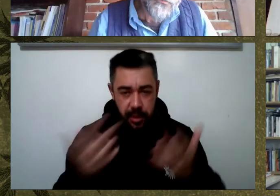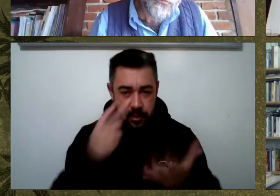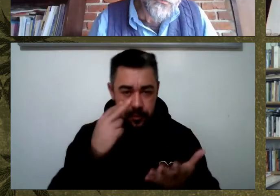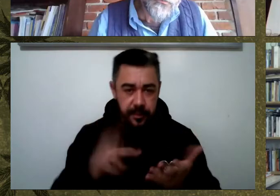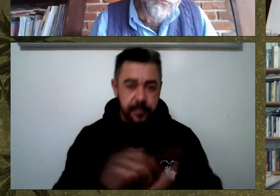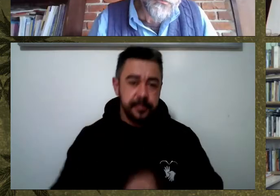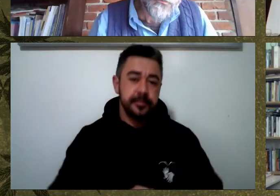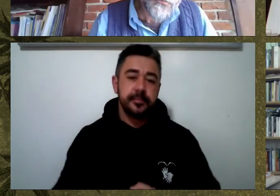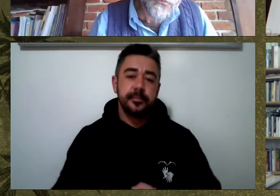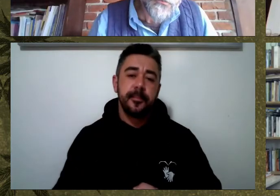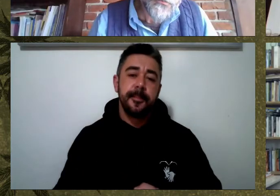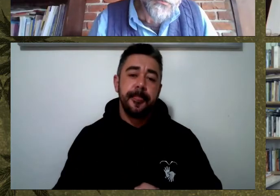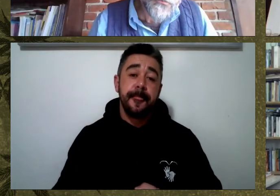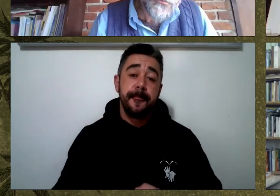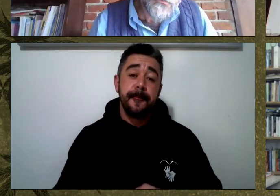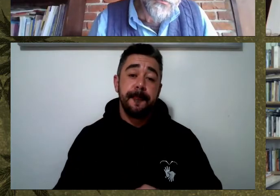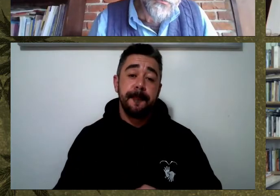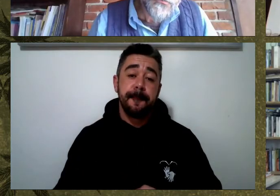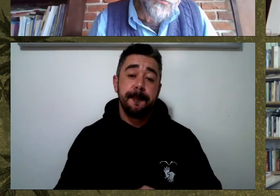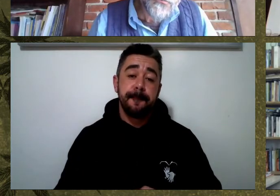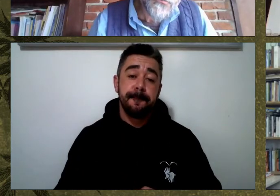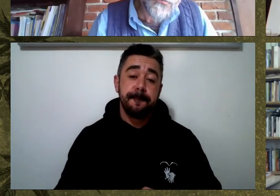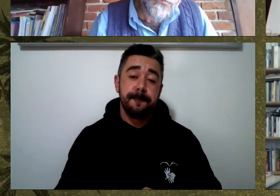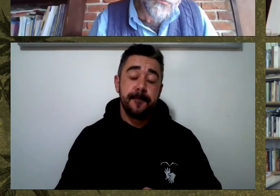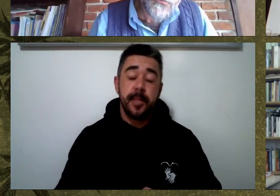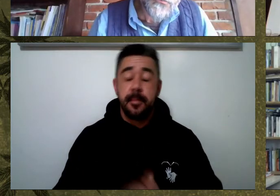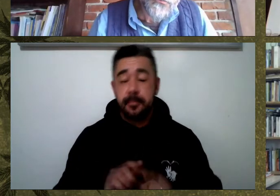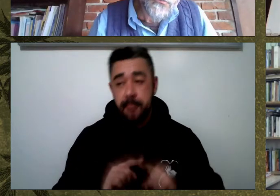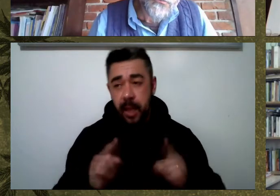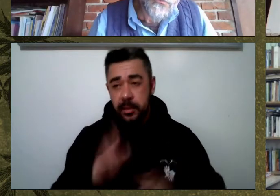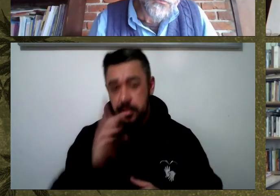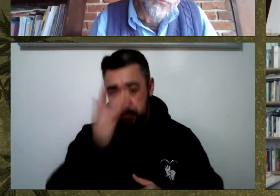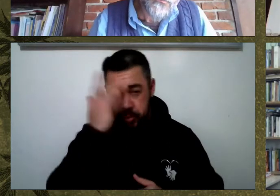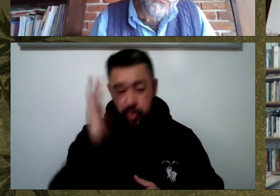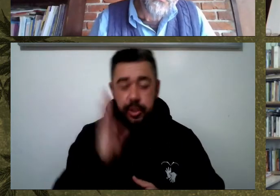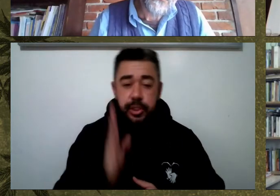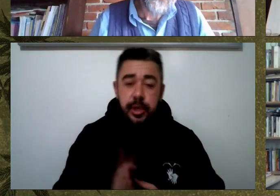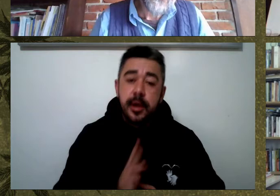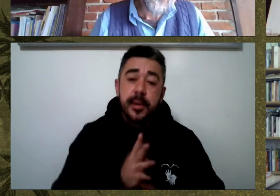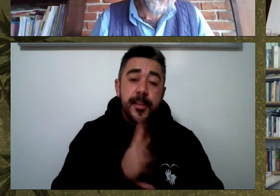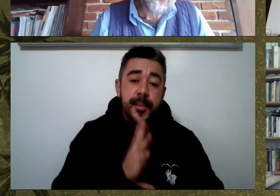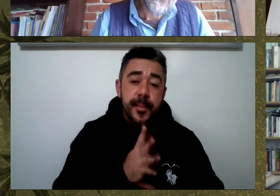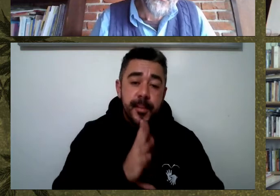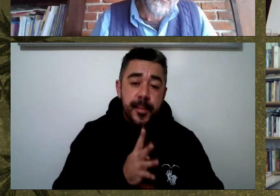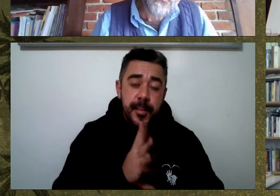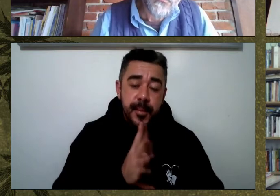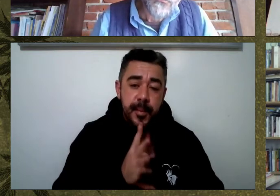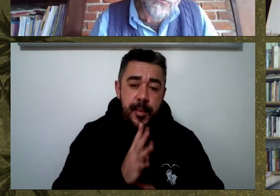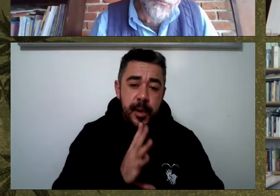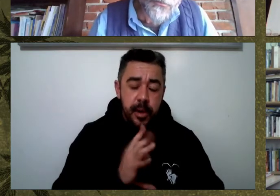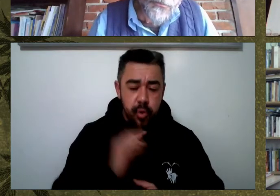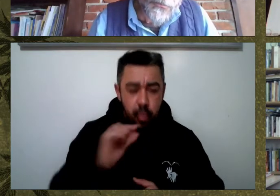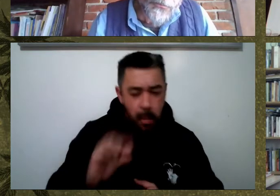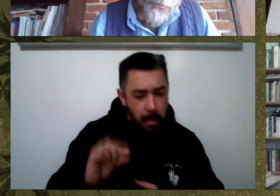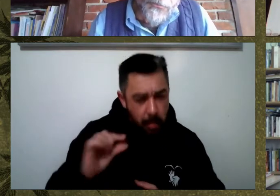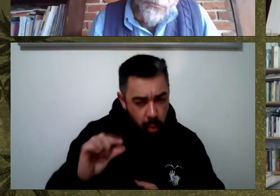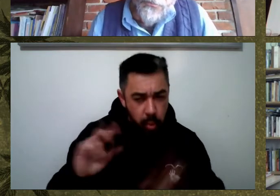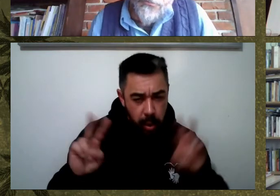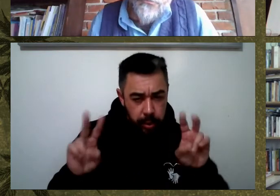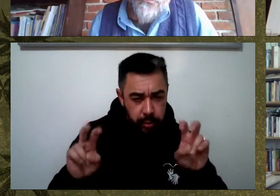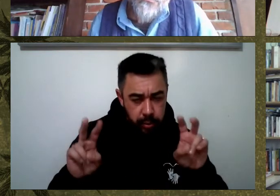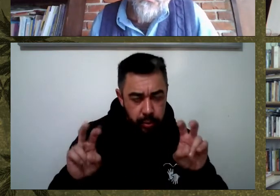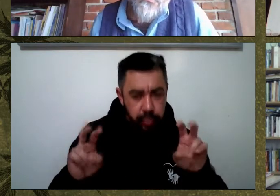Para os iniciados, para aqueles que conhecem minimamente aquilo que foi sendo